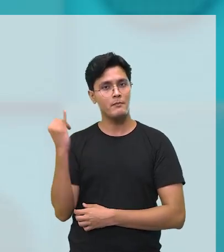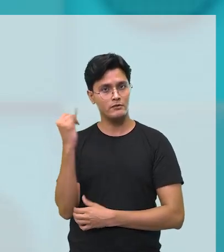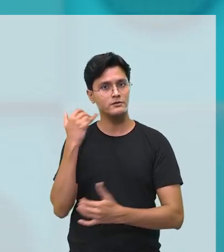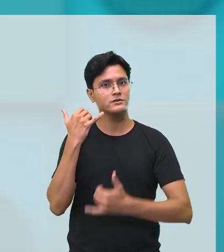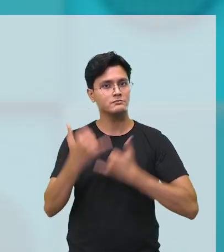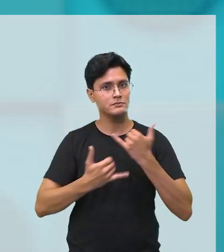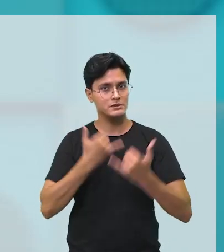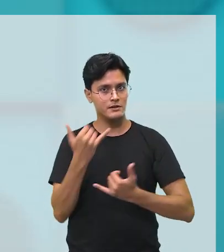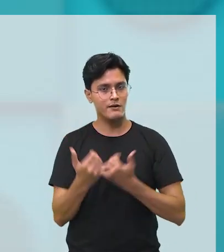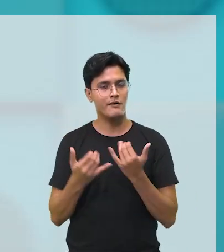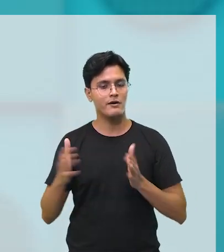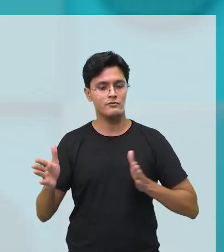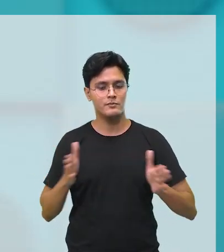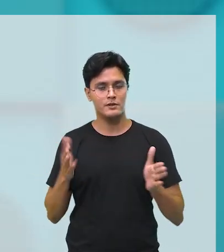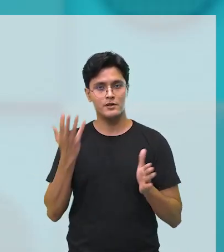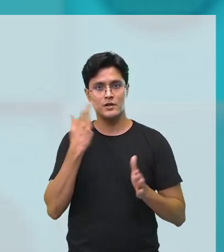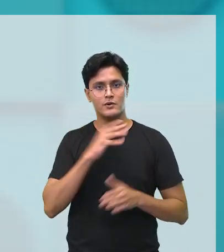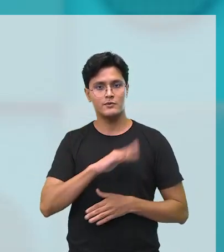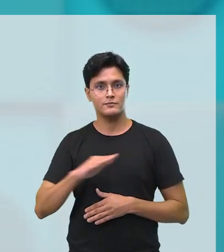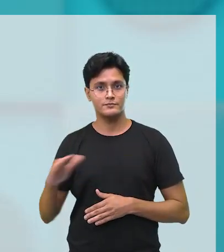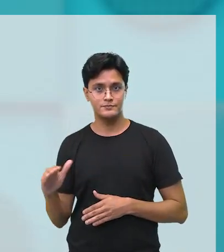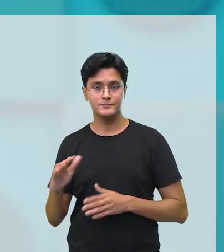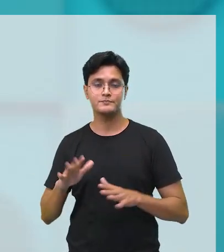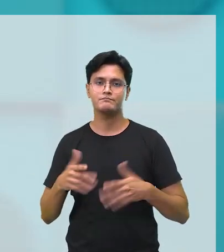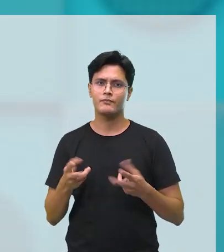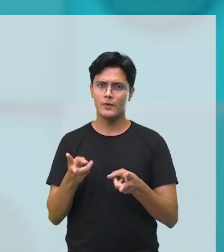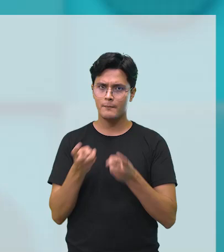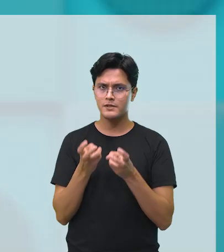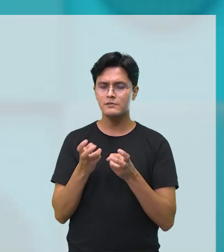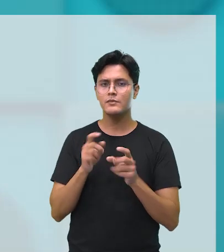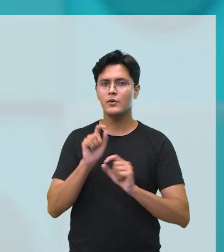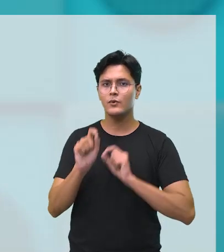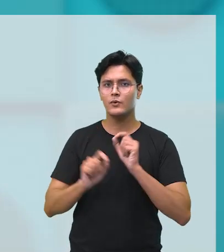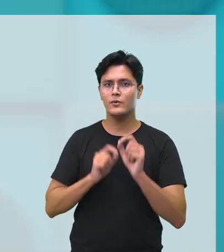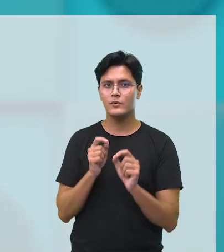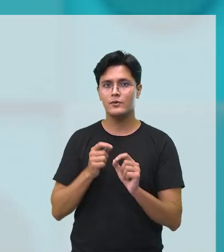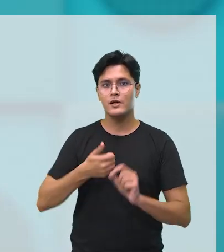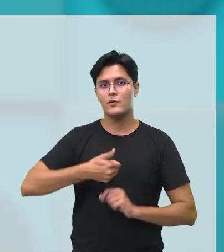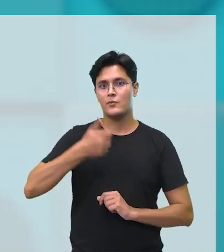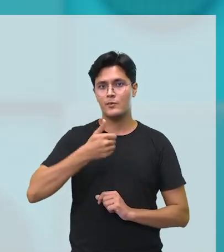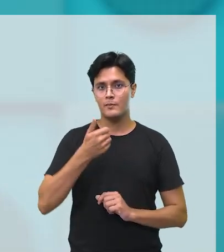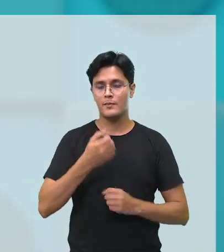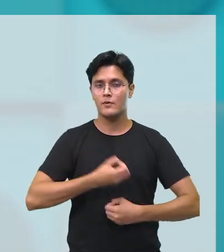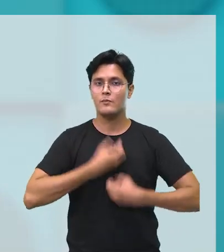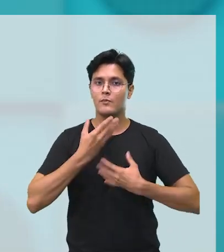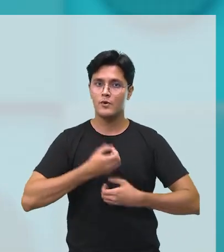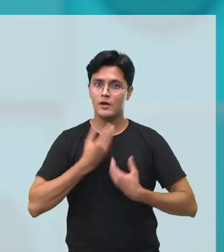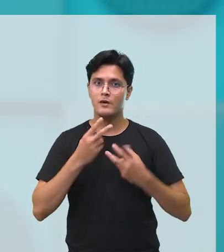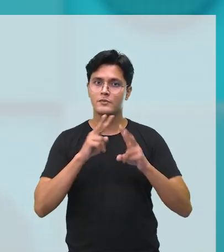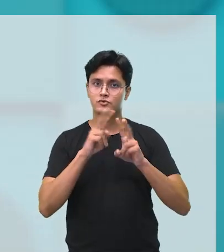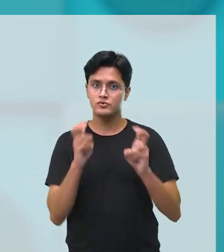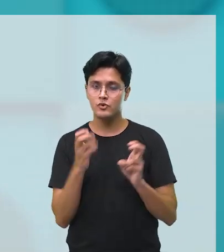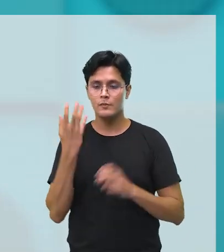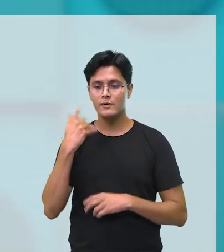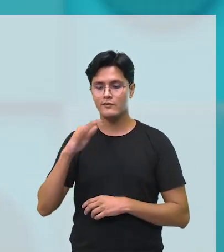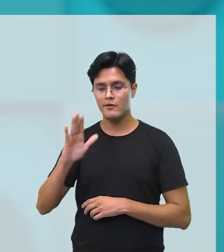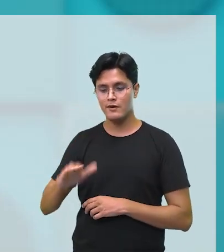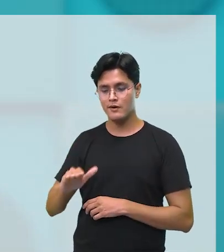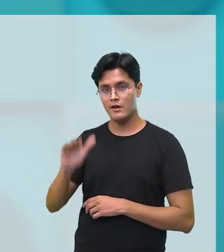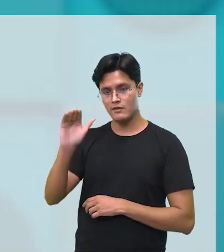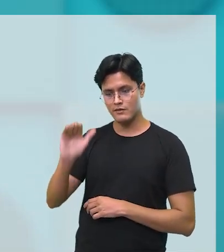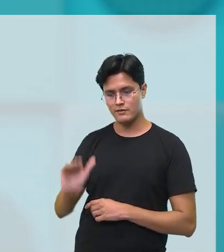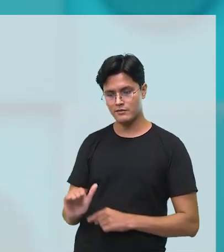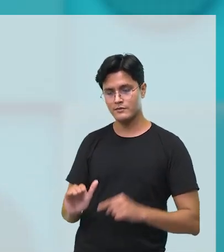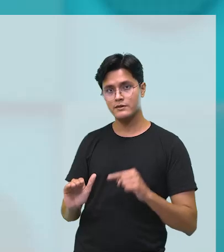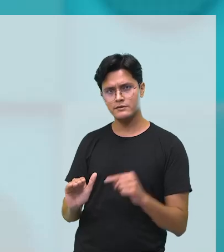vendo aí a questão de escolhas de crianças. Vocês conseguiram perceber que o primeiro poema fala do tamanho, que muitas das vezes a gente é pequenininho, a gente quer